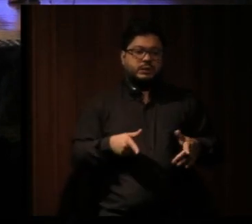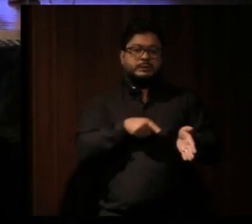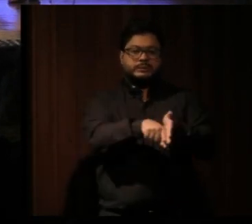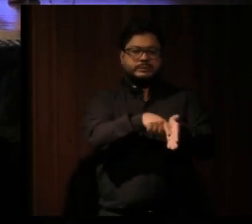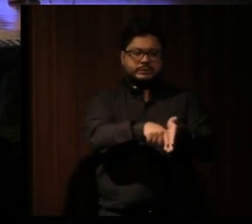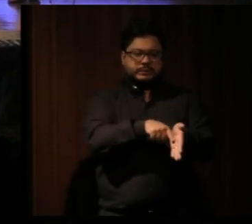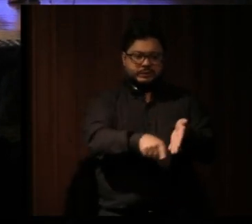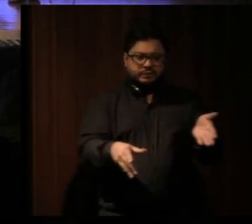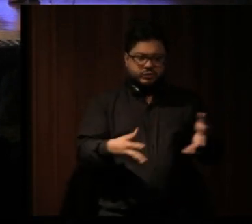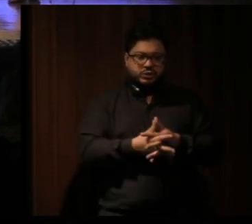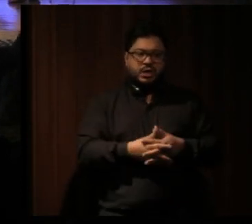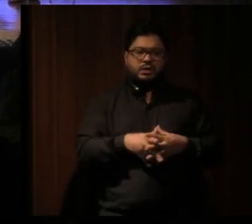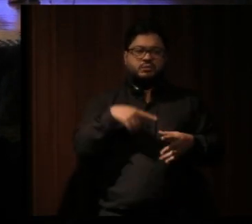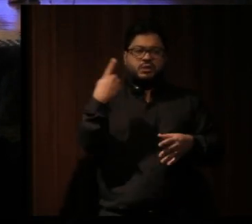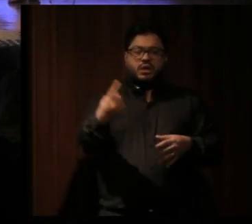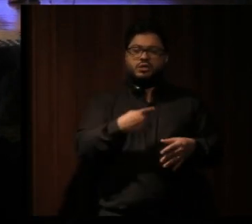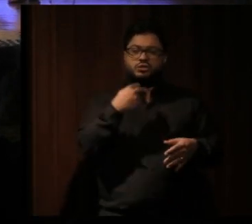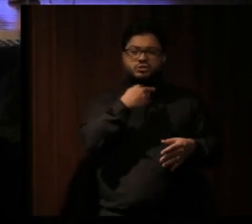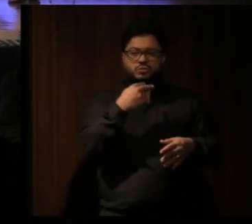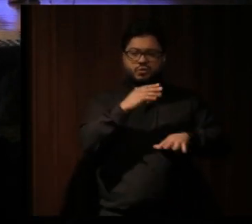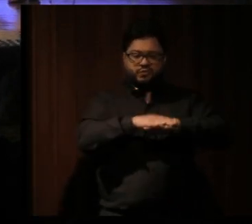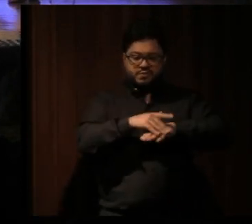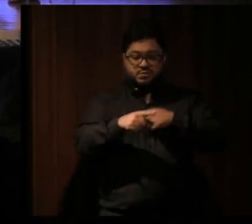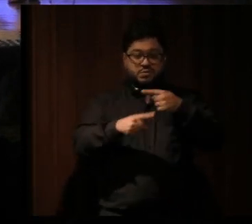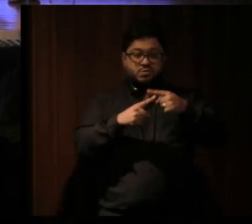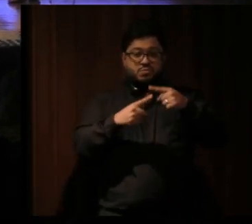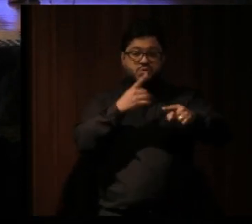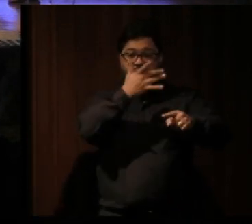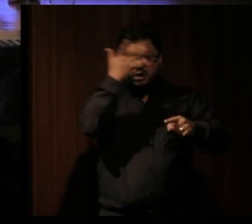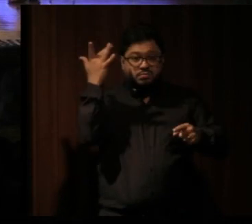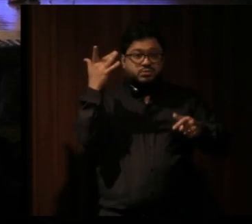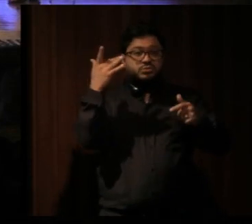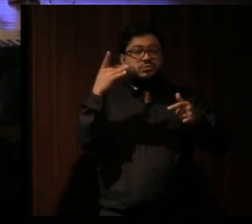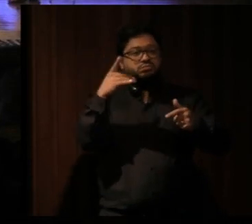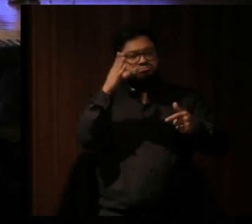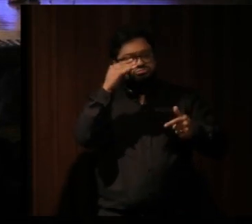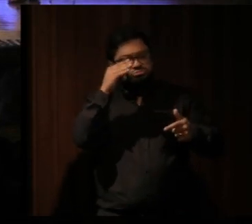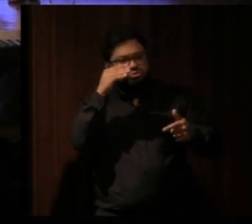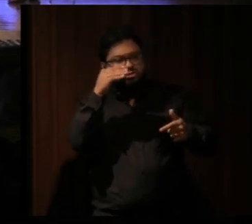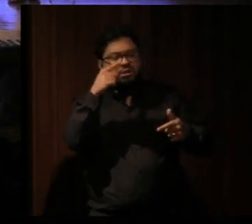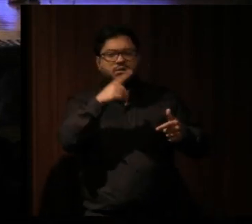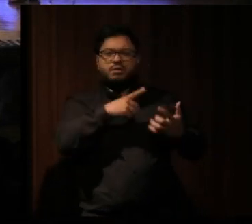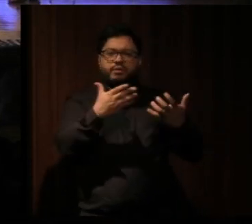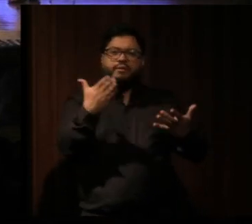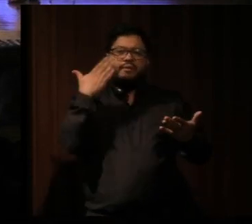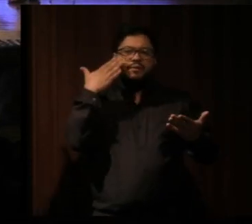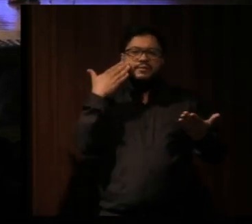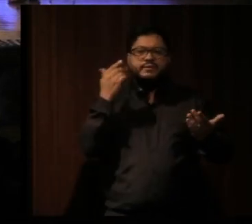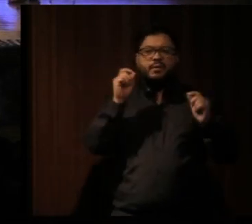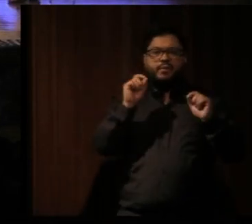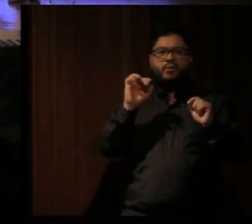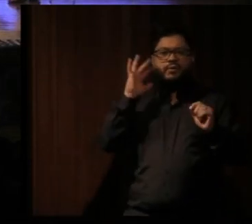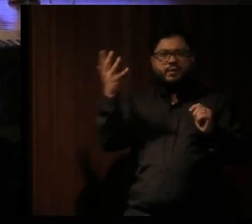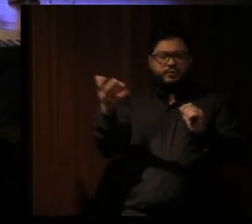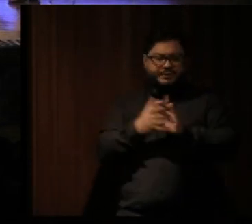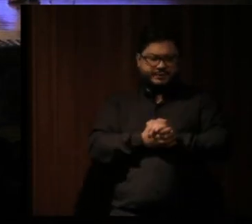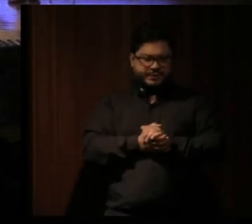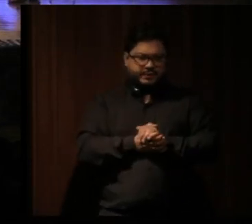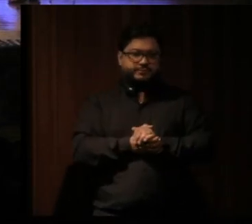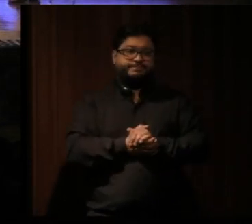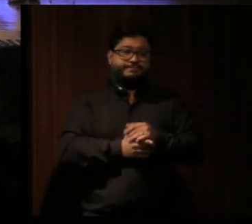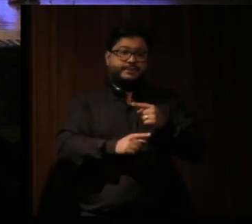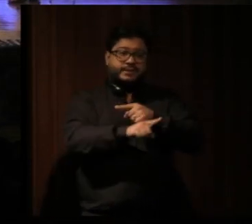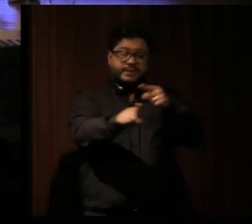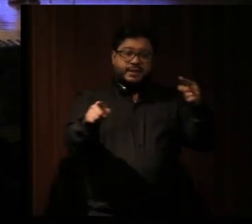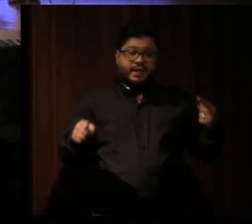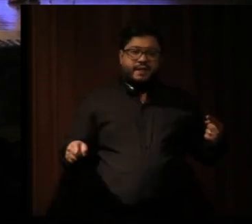investigado né a gente não pode fazer isso porque as pessoas têm curiosidade em saber o que tá acontecendo e elas